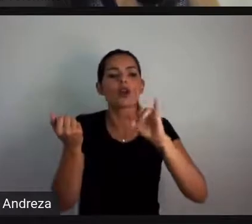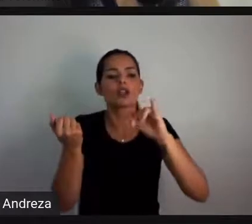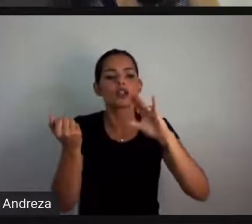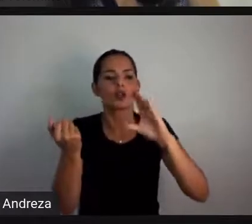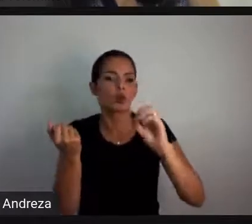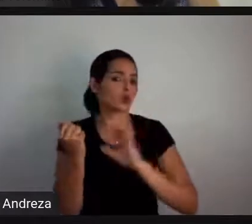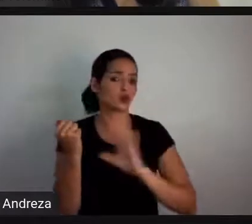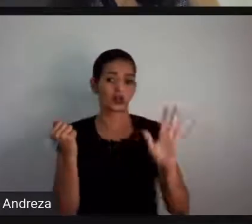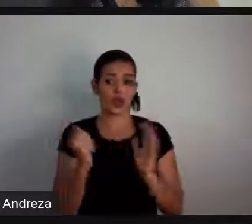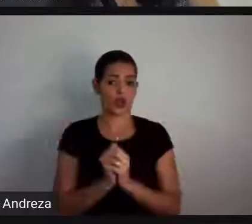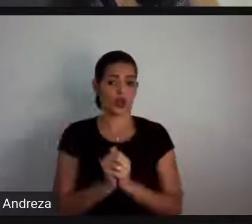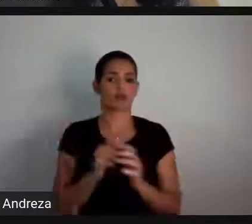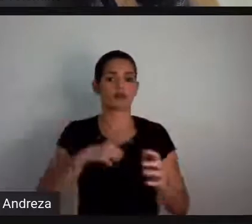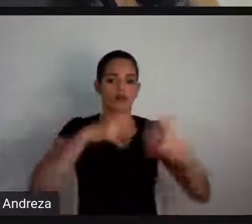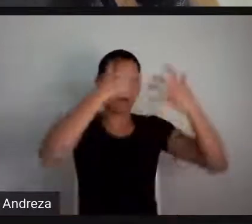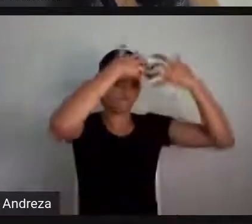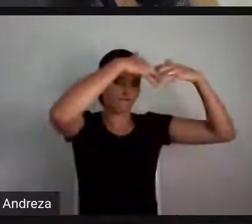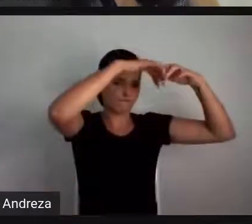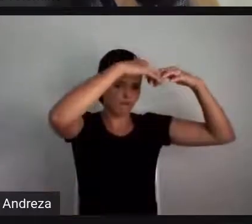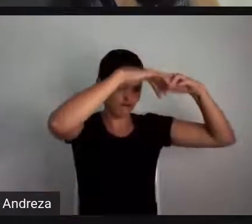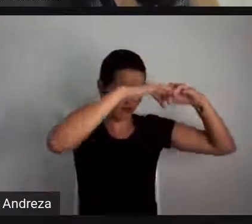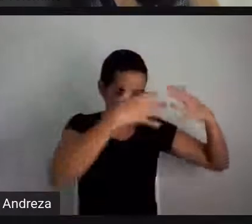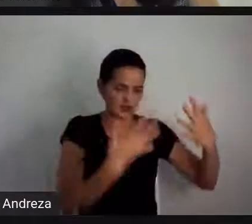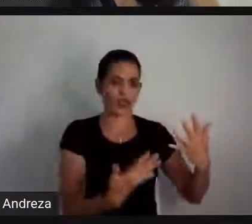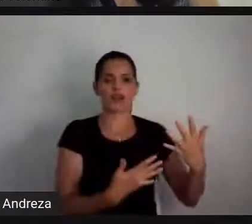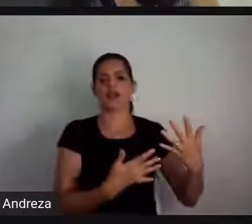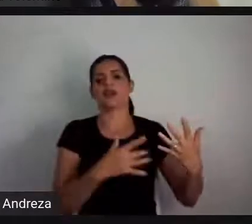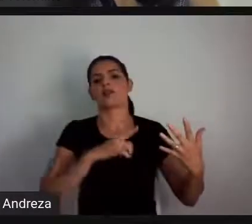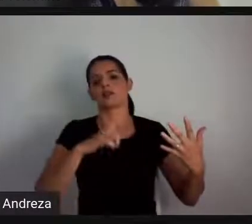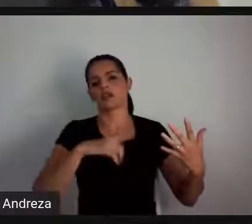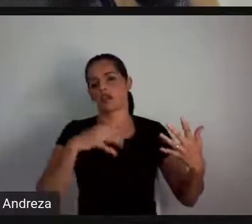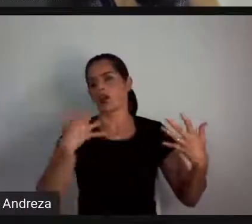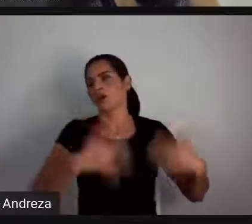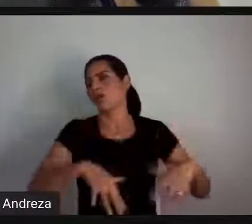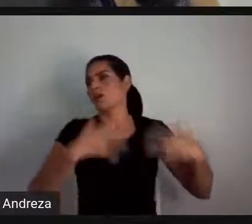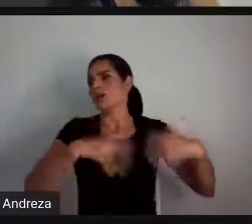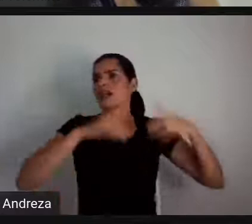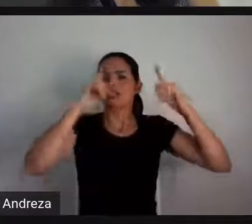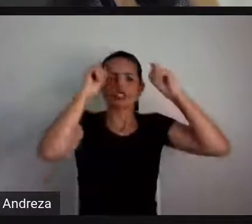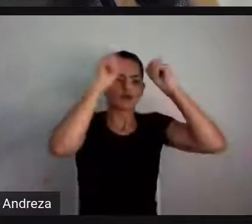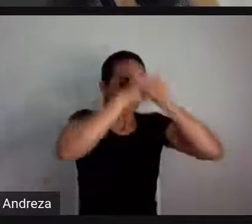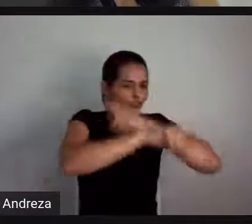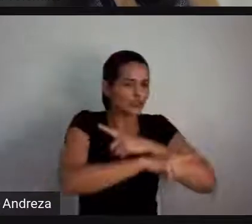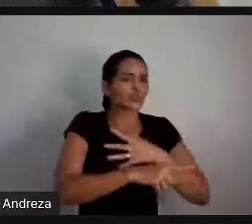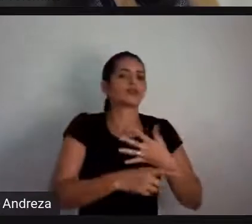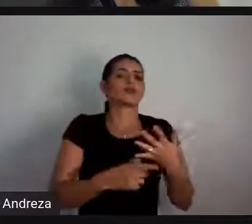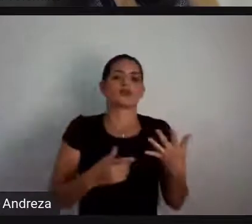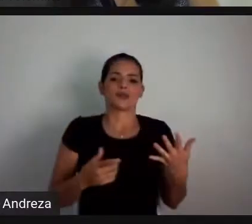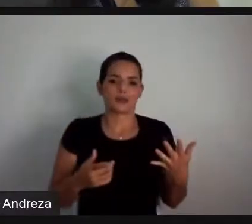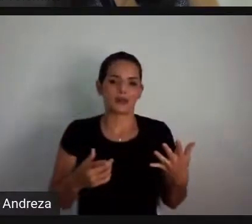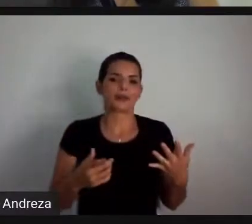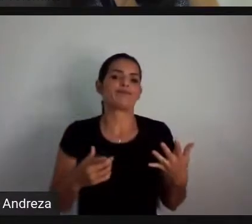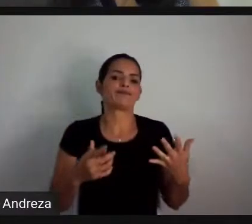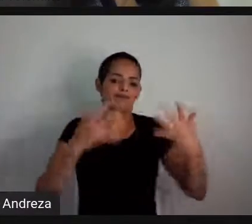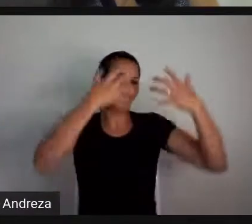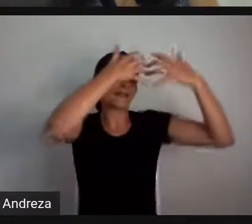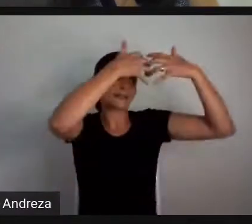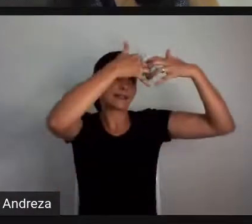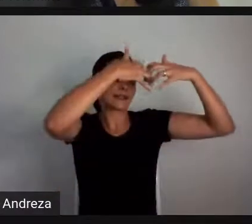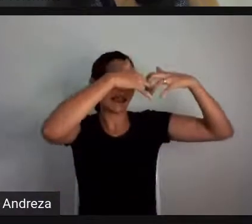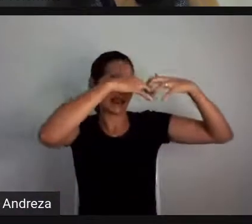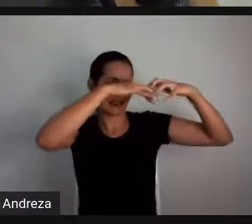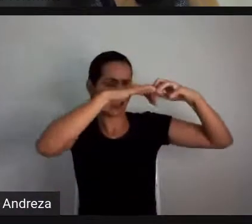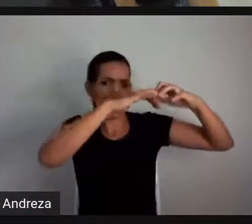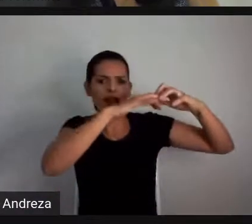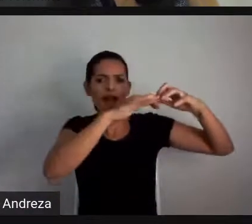o nosso funcionamento cerebral, e aí a gente vai ter, gente, muitas questões ligadas ao nosso funcionamento cerebral,